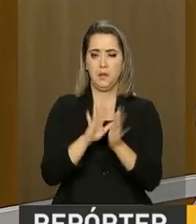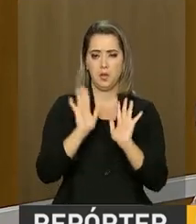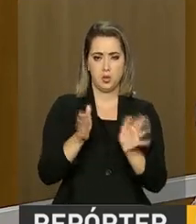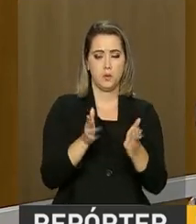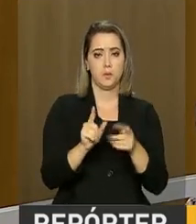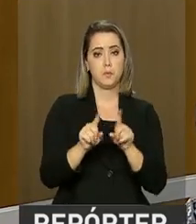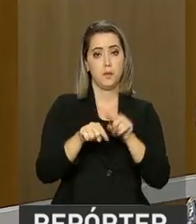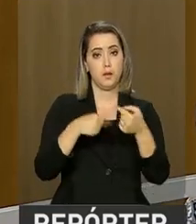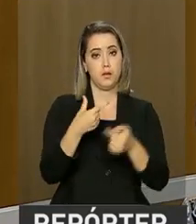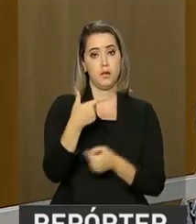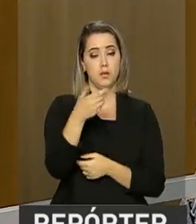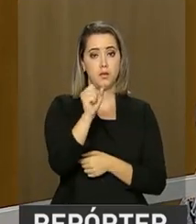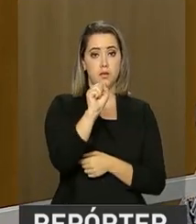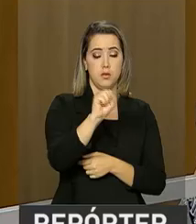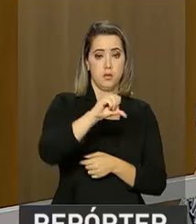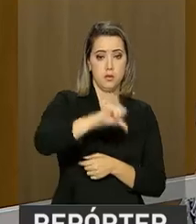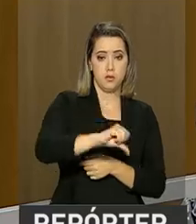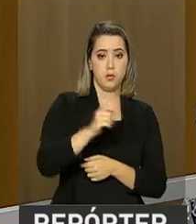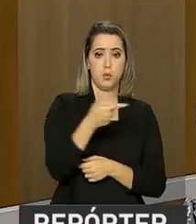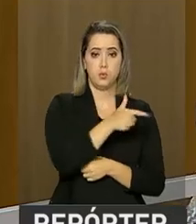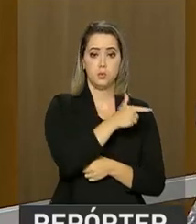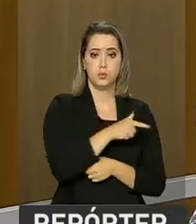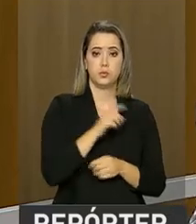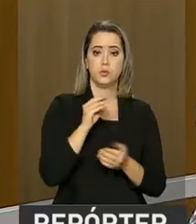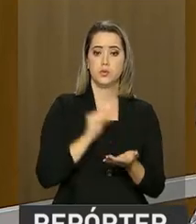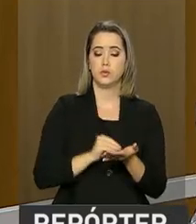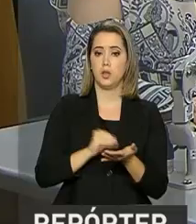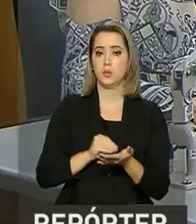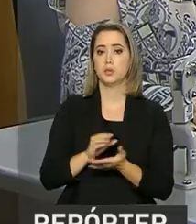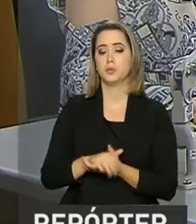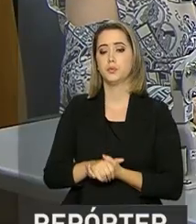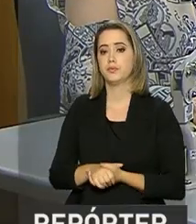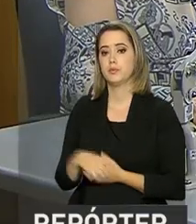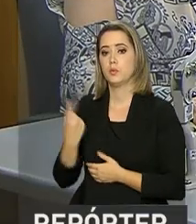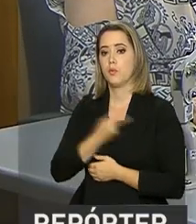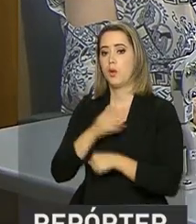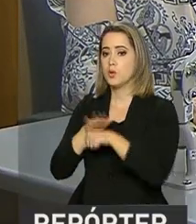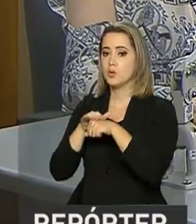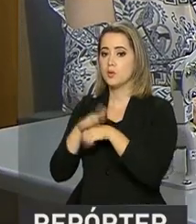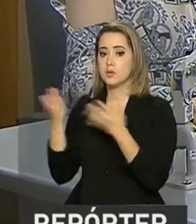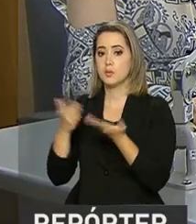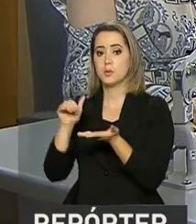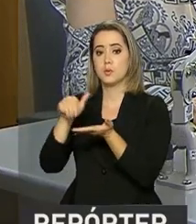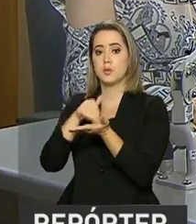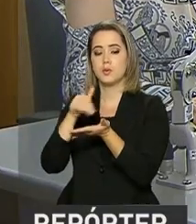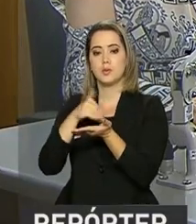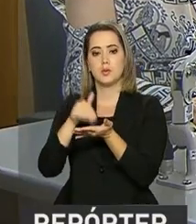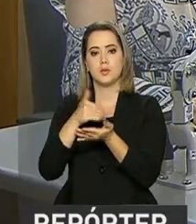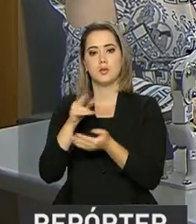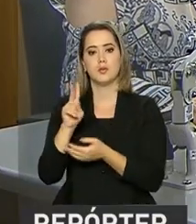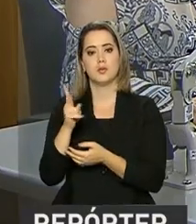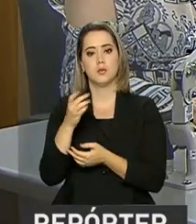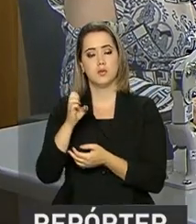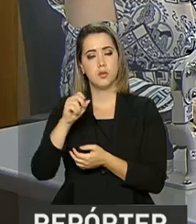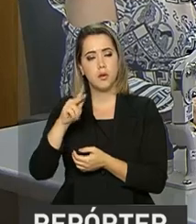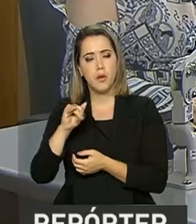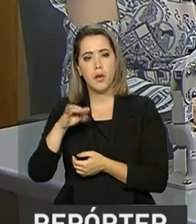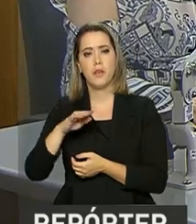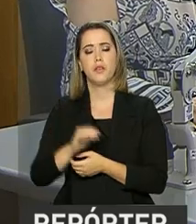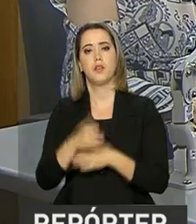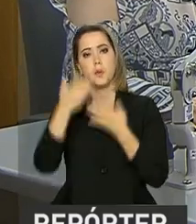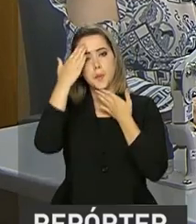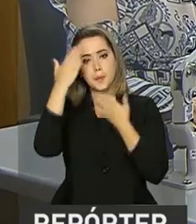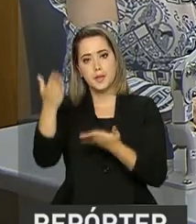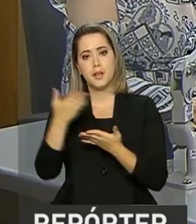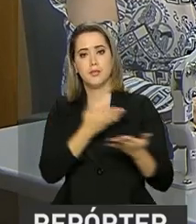depois, em 2019, entregamos os remanescentes. Nós conversamos com a secretária nacional de Habitação, Henriqueta Arantes. Secretária,